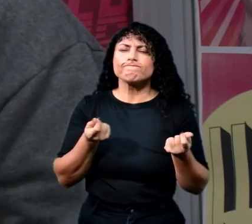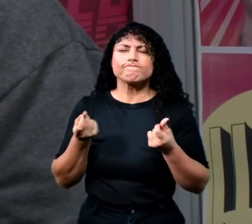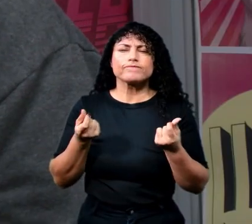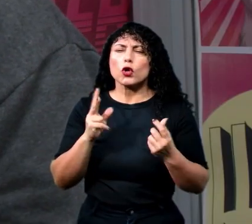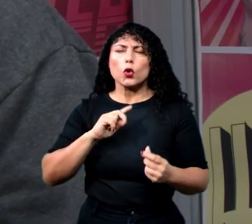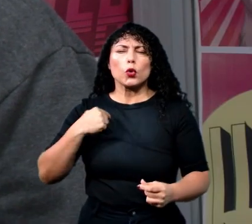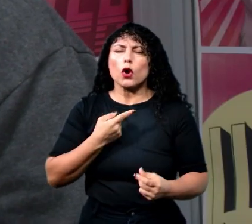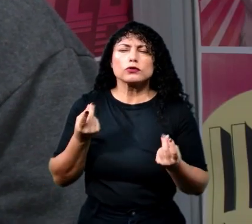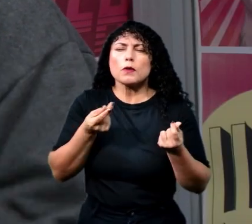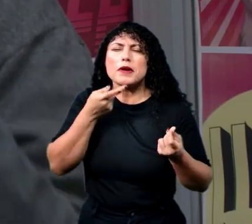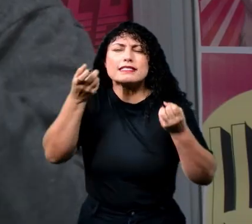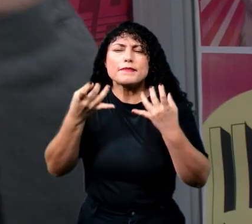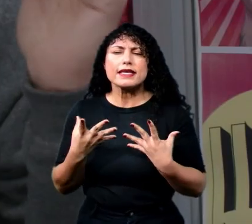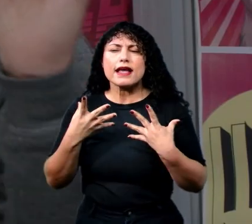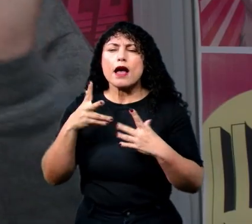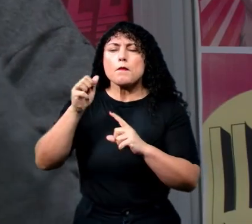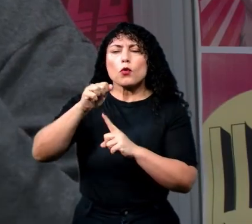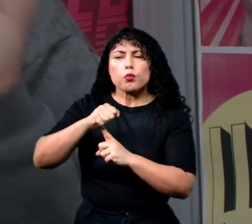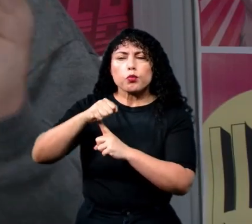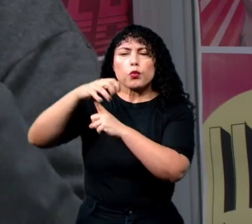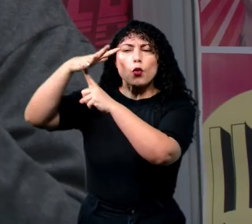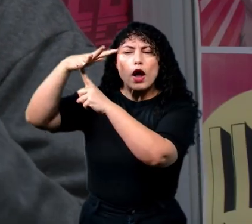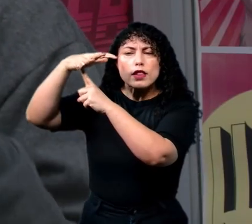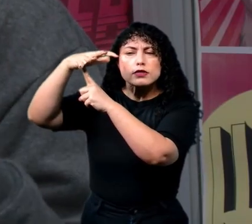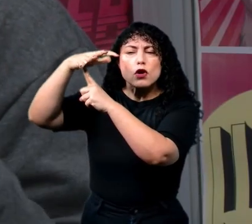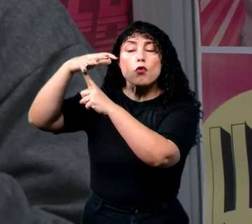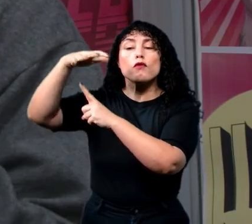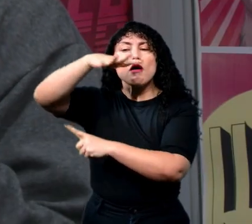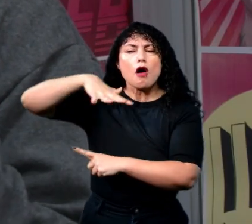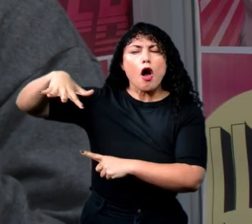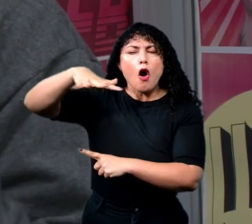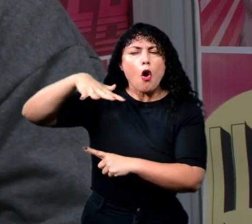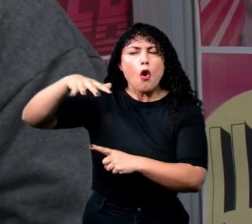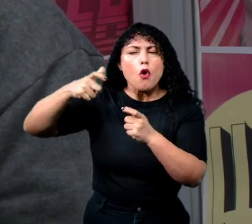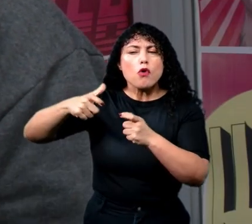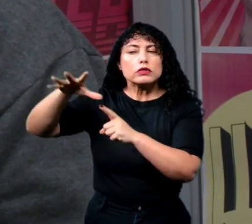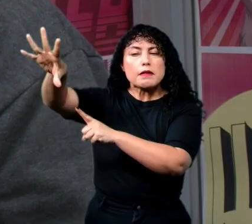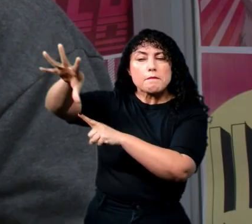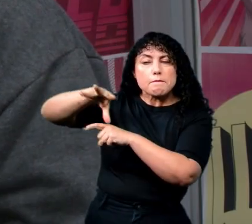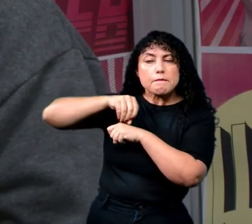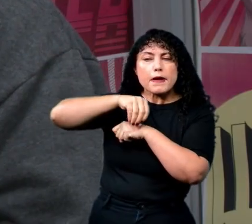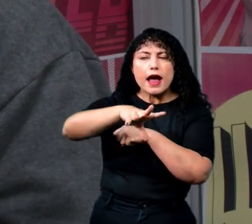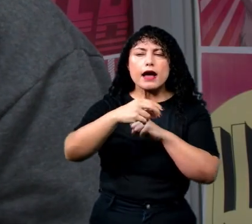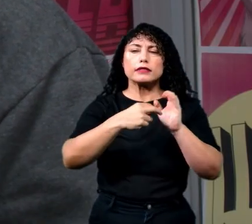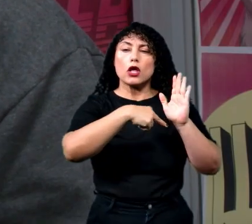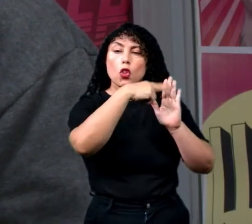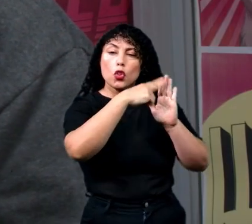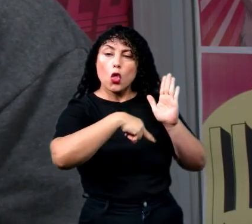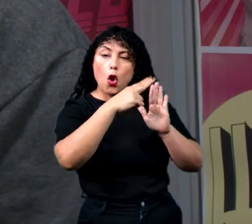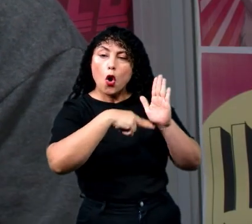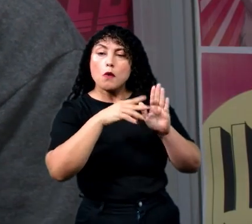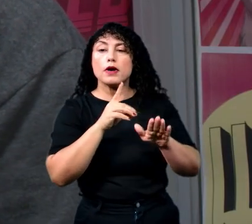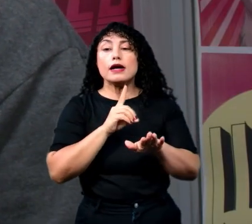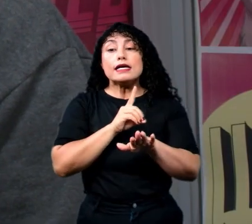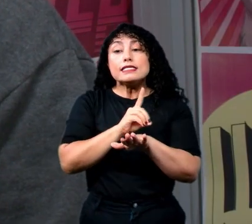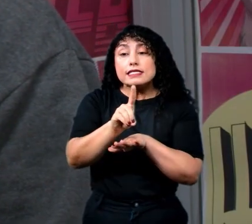nosso, vamos dizer assim, guarda-chuva, né? Onde eles trazem normativas, né, diretrizes que a gente